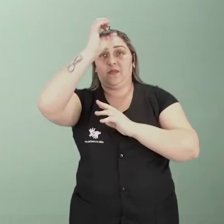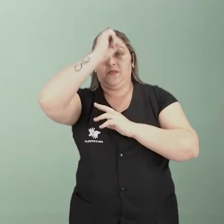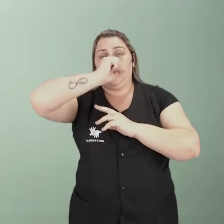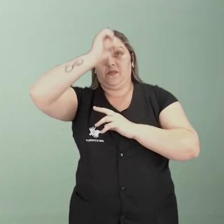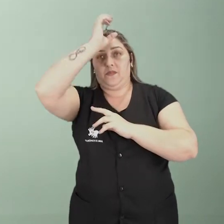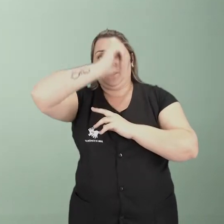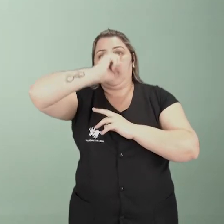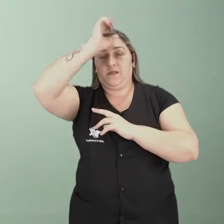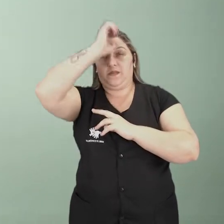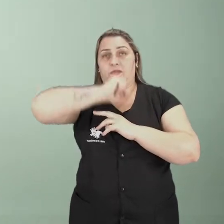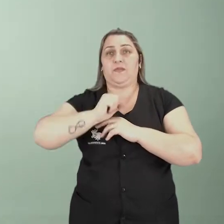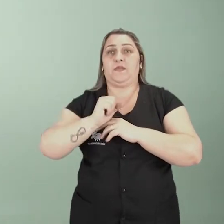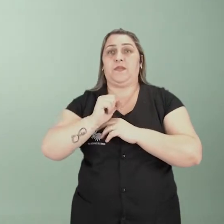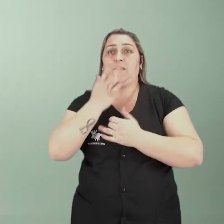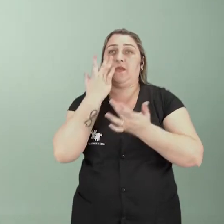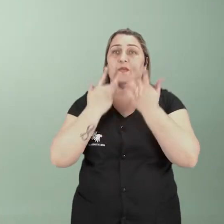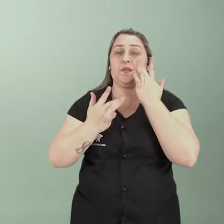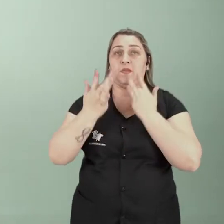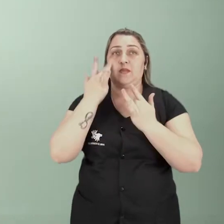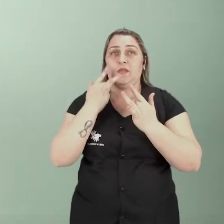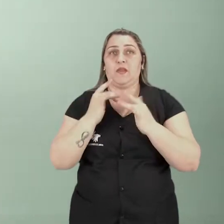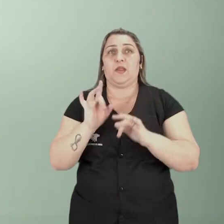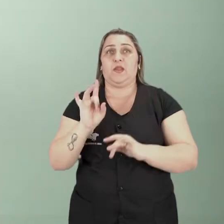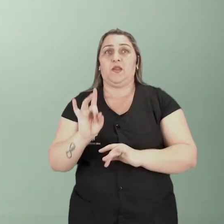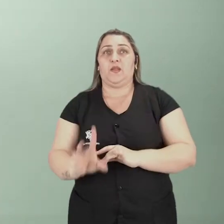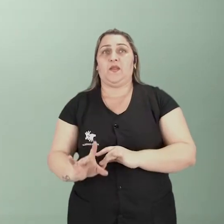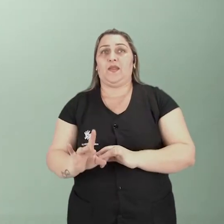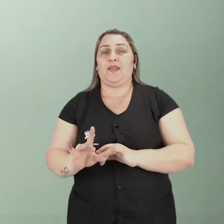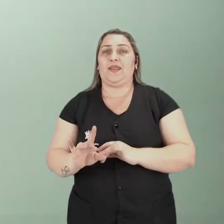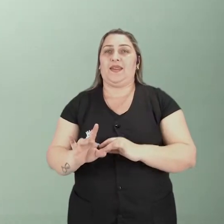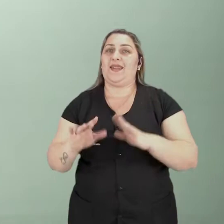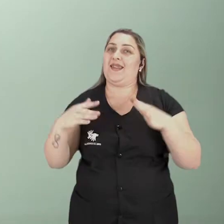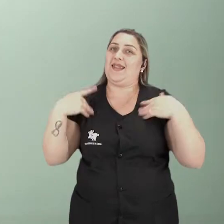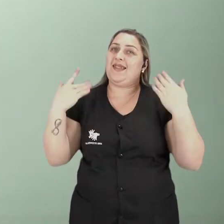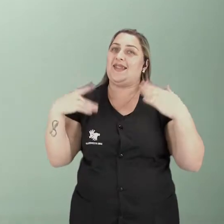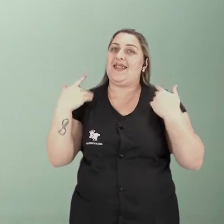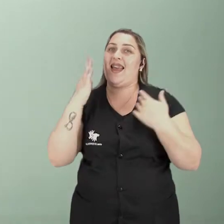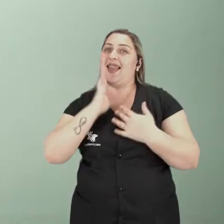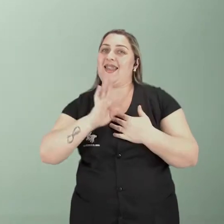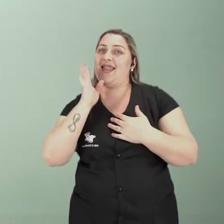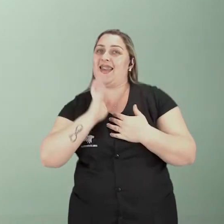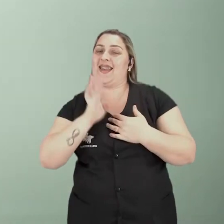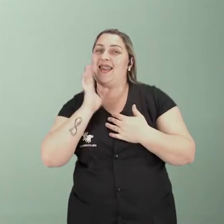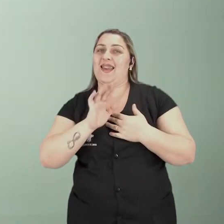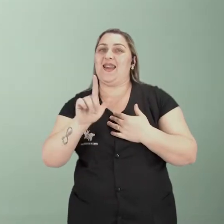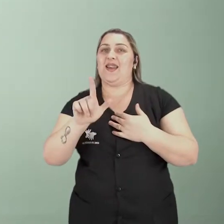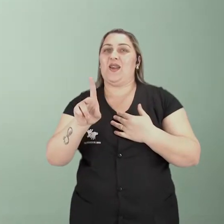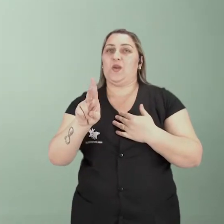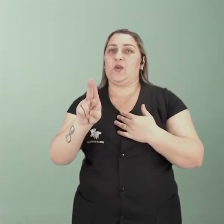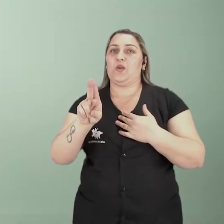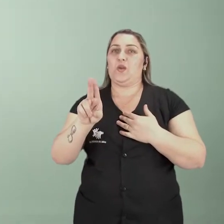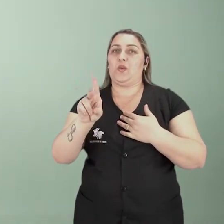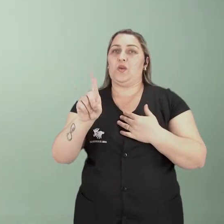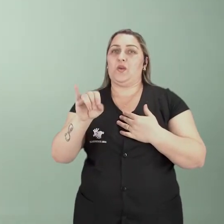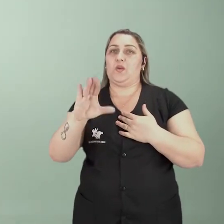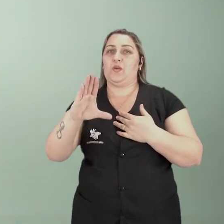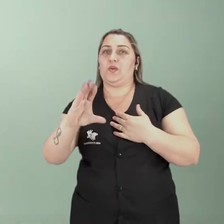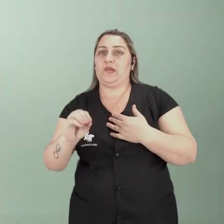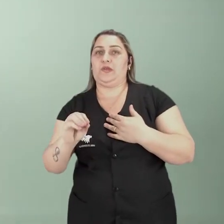aprender o teatro, só que é uma maneira divertida. O lúdico leva a isso. Então, o termo